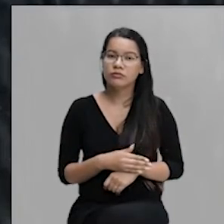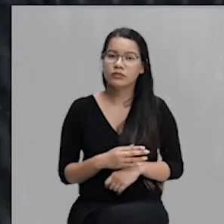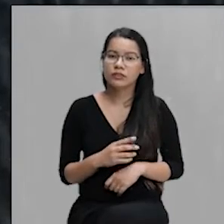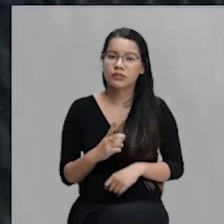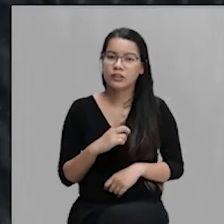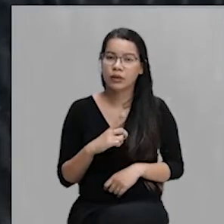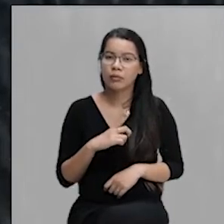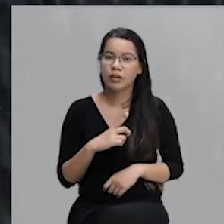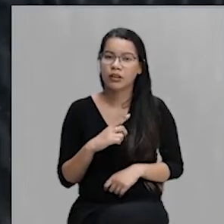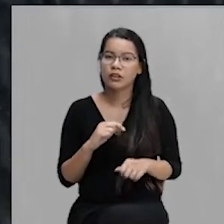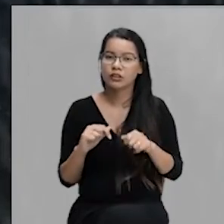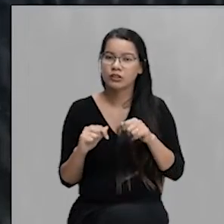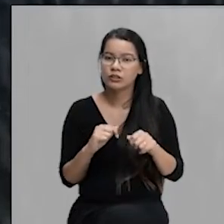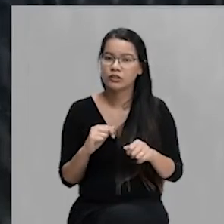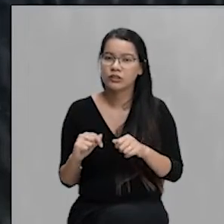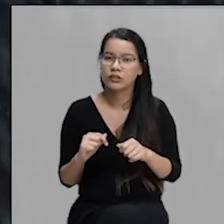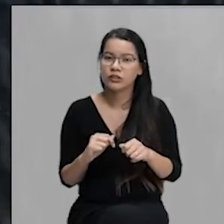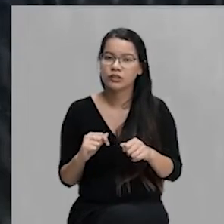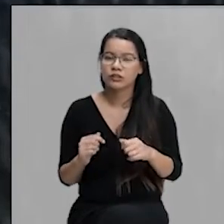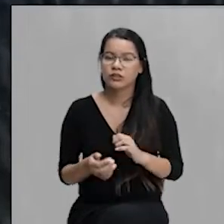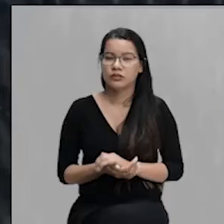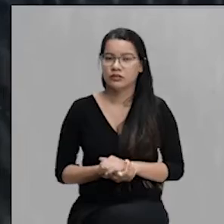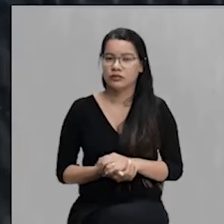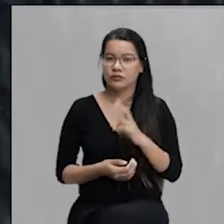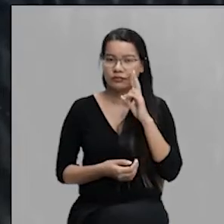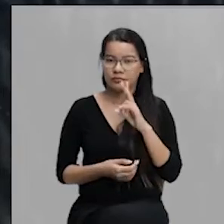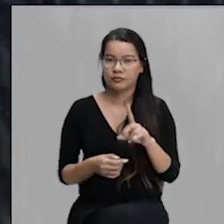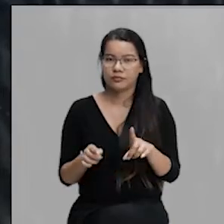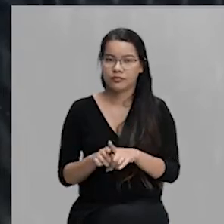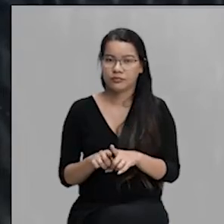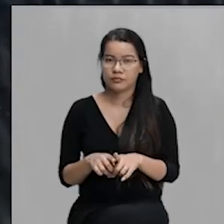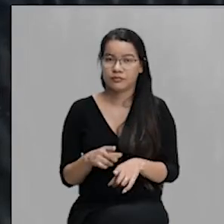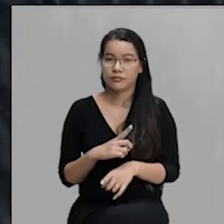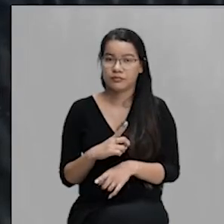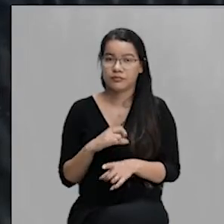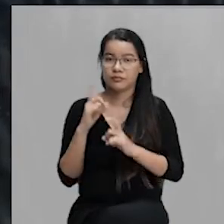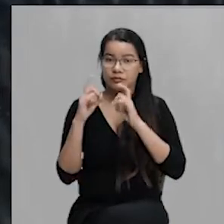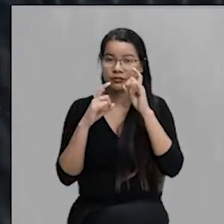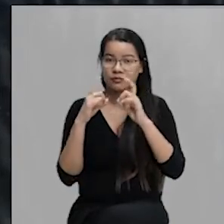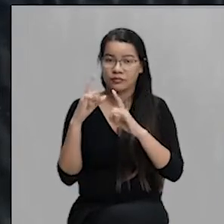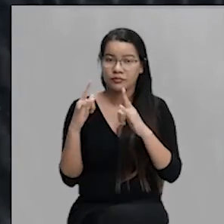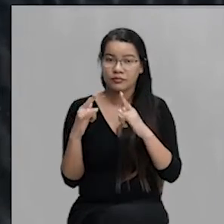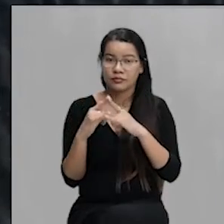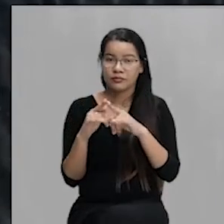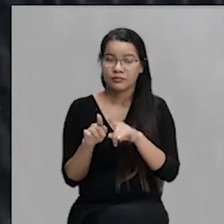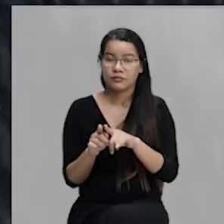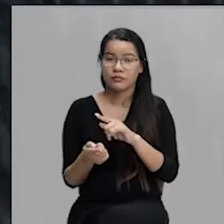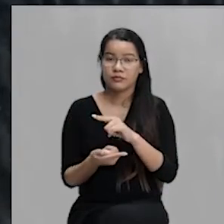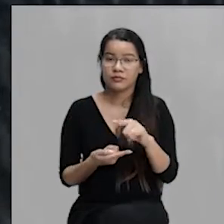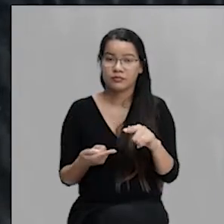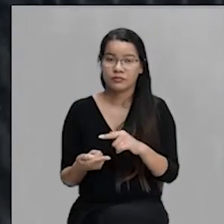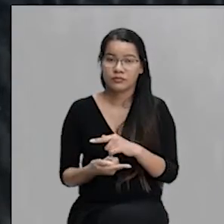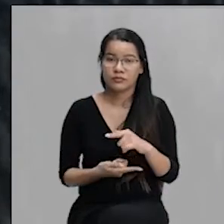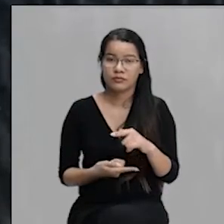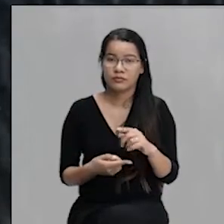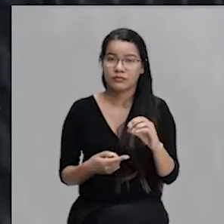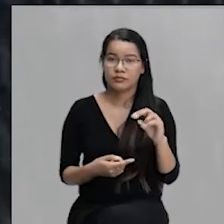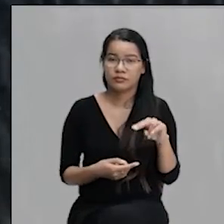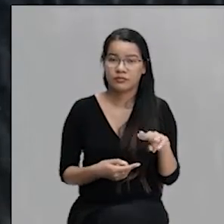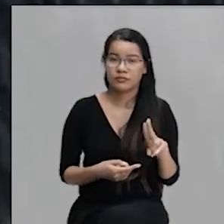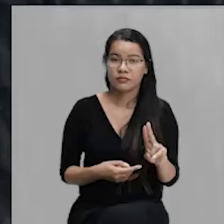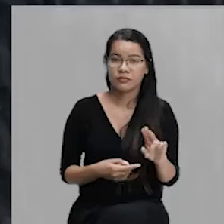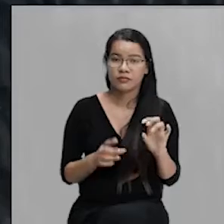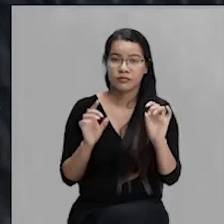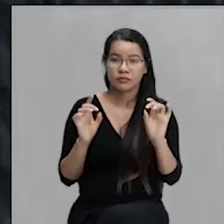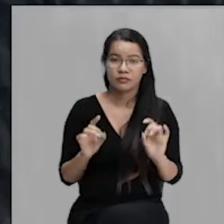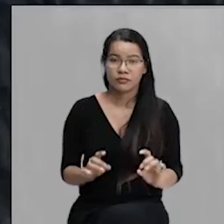tomam atitudes que são sustentáveis e tudo mais. Vimos que existe uma preocupação institucional e global, capitaneada pela ONU